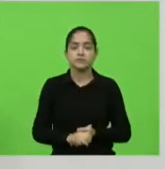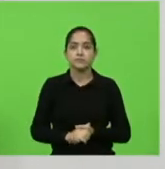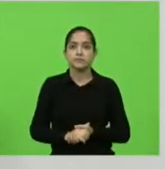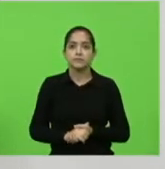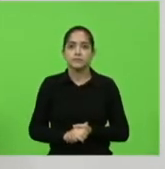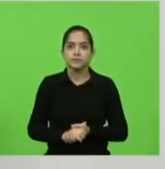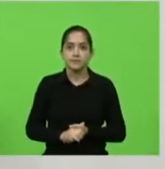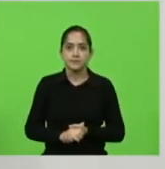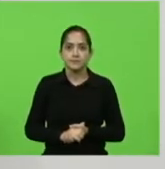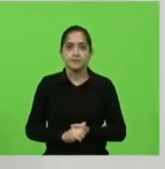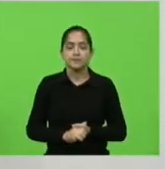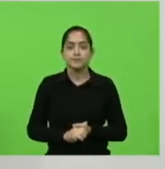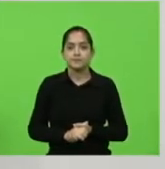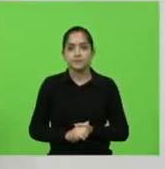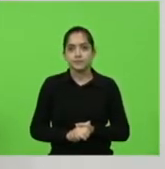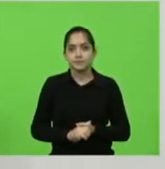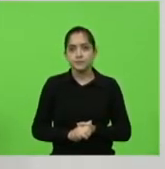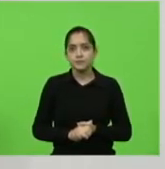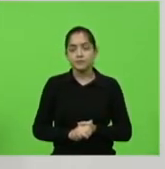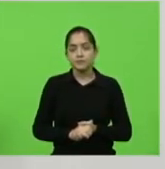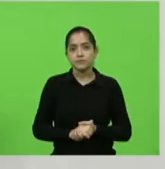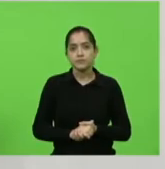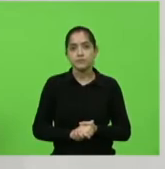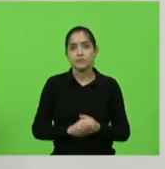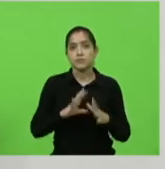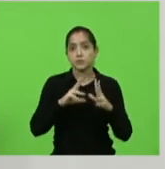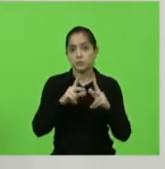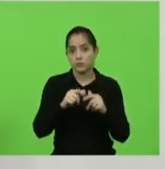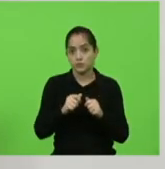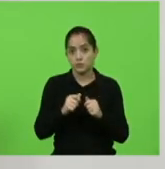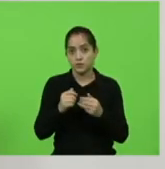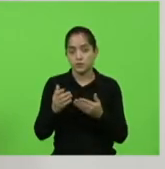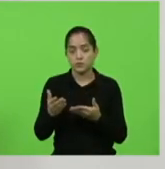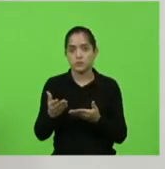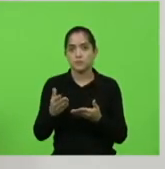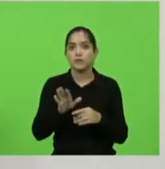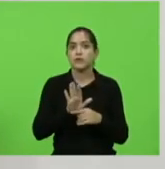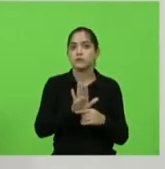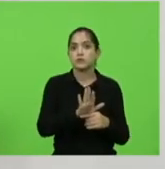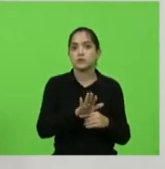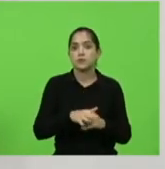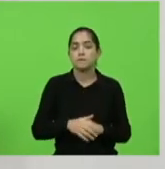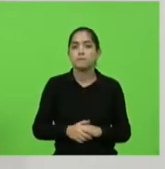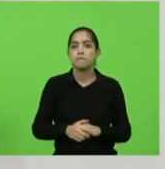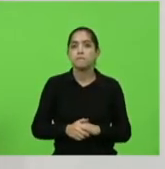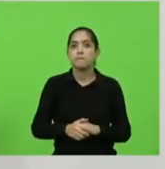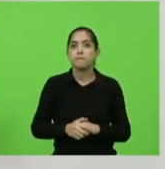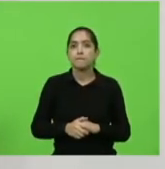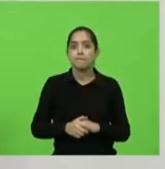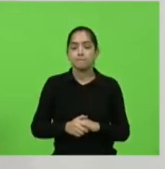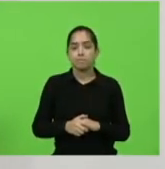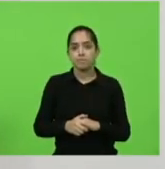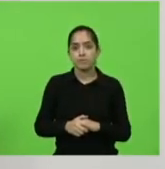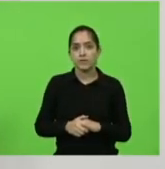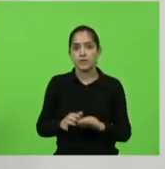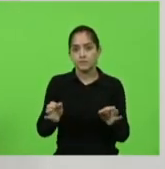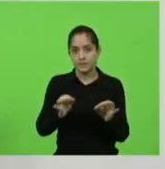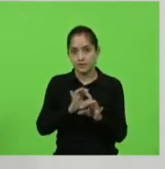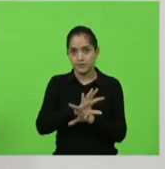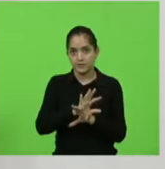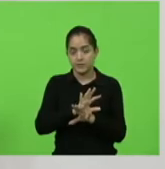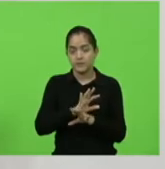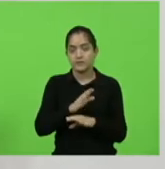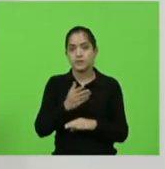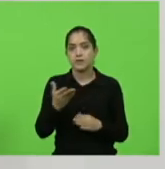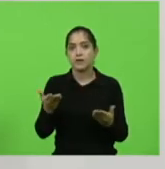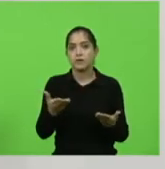naquela obra também para concluir. Então, tudo isso vem ajudar. E para finalizar, senhores